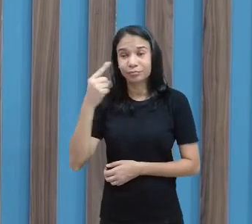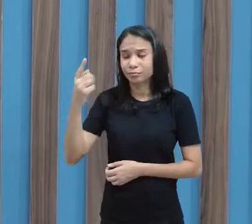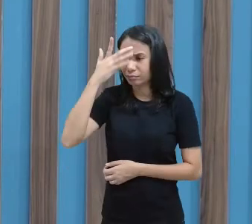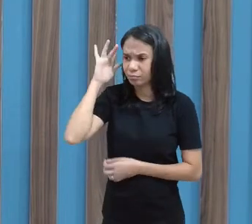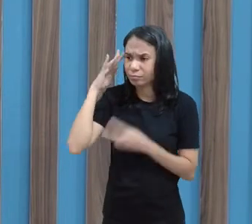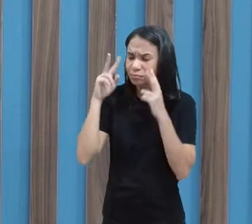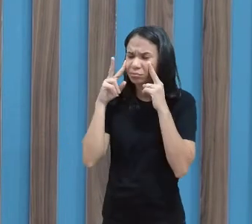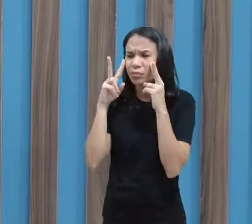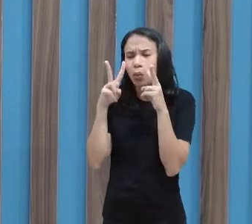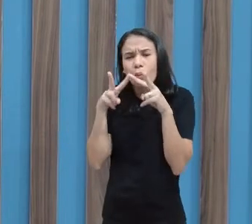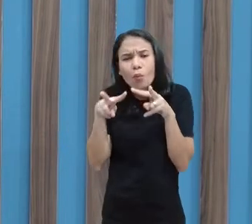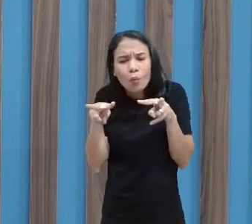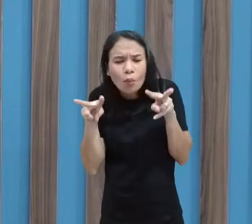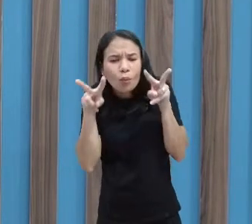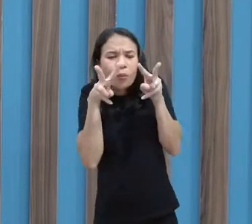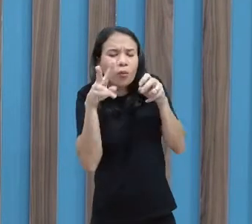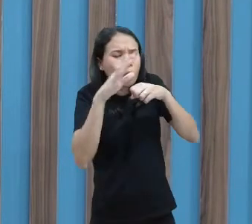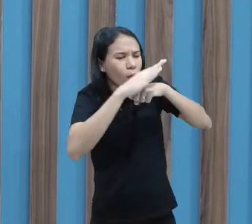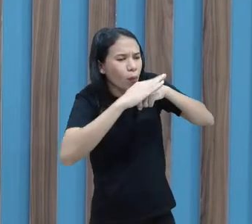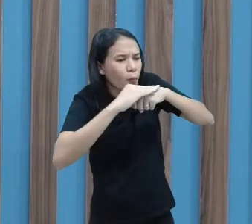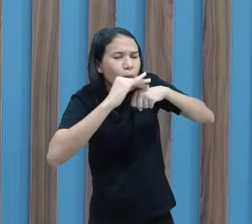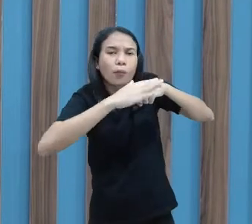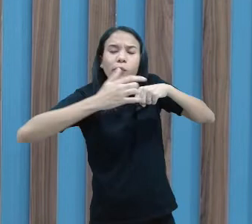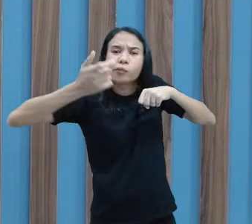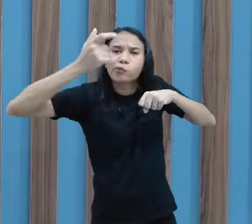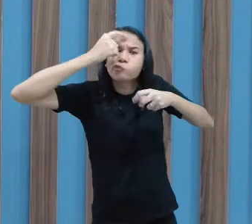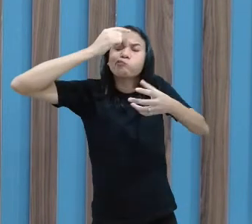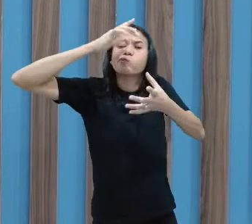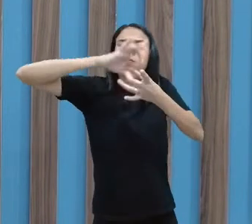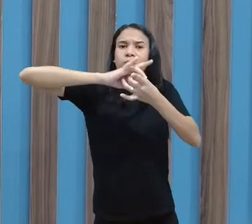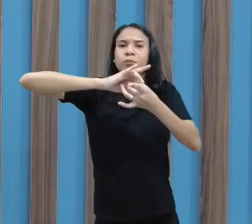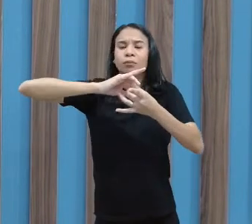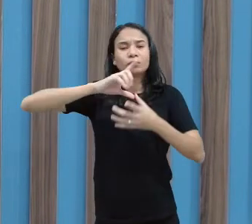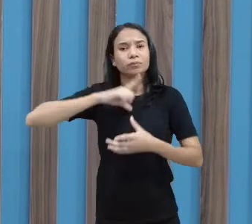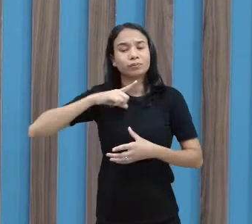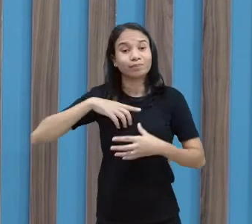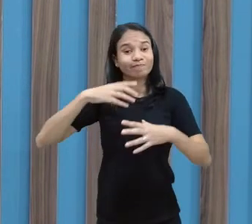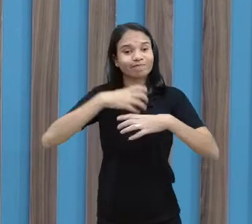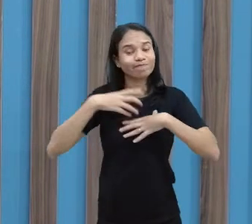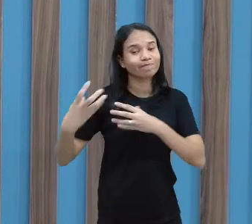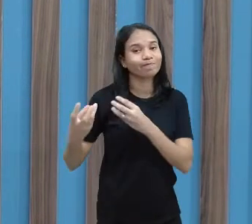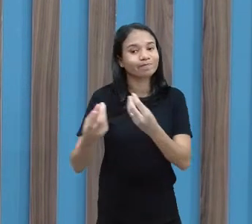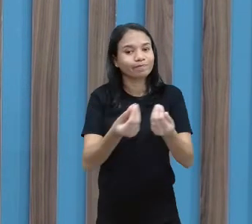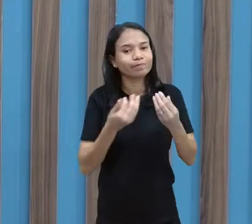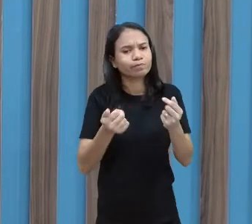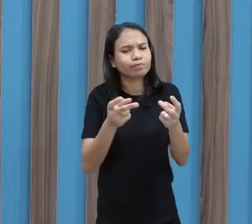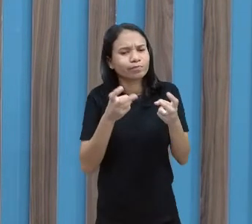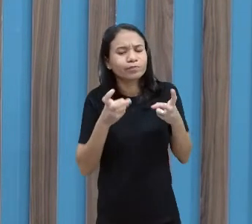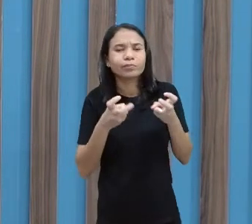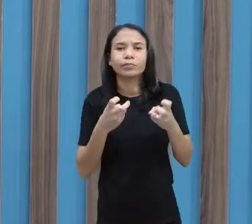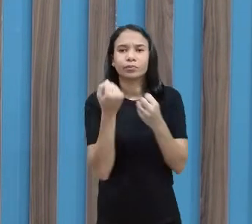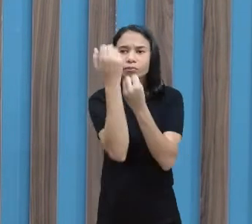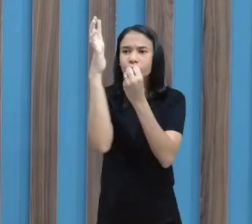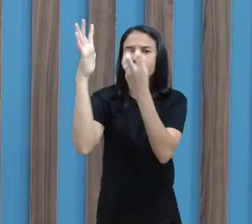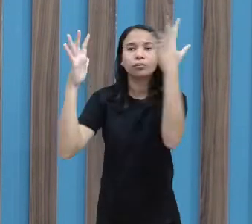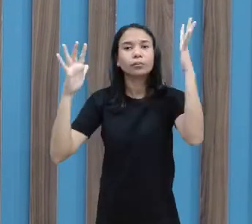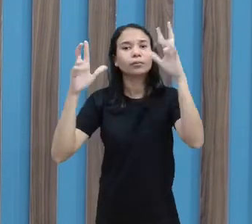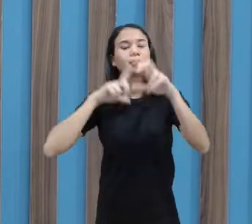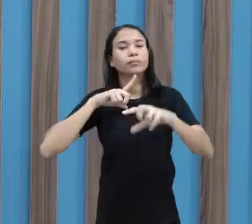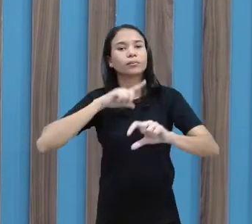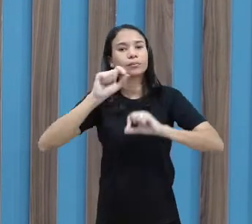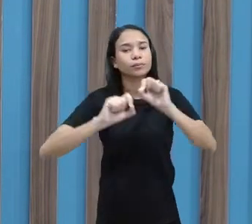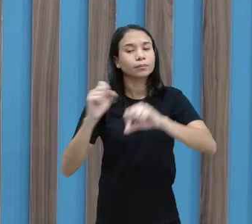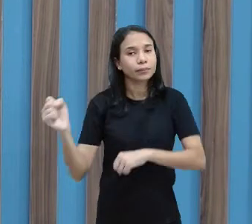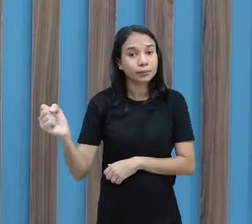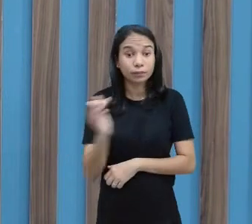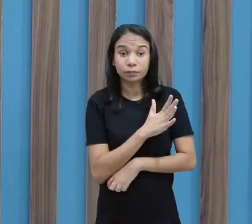né, assim, de cuidado, de consciência, melhor dizendo, sensibilização ambiental, teve uma